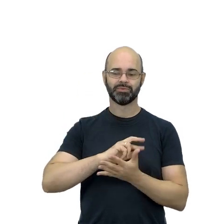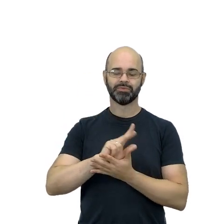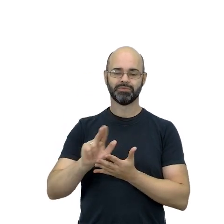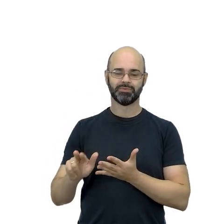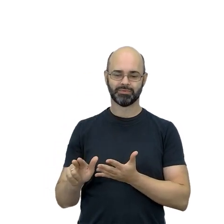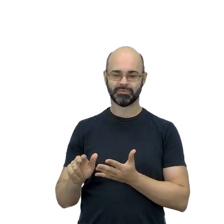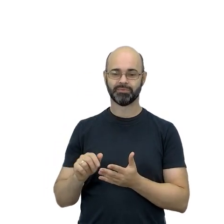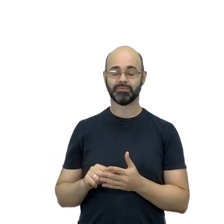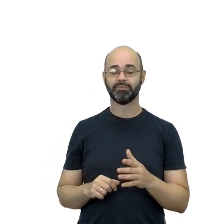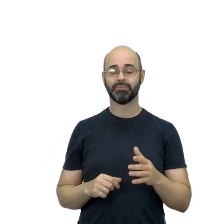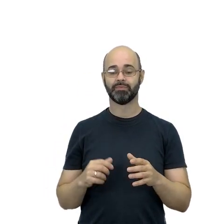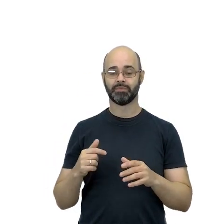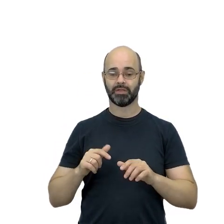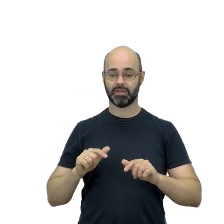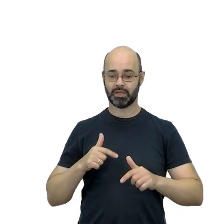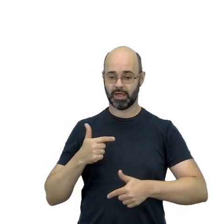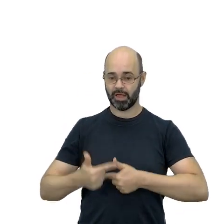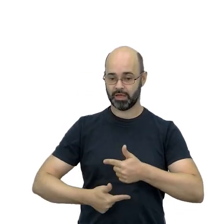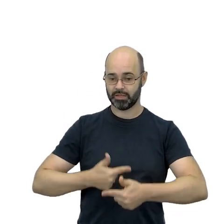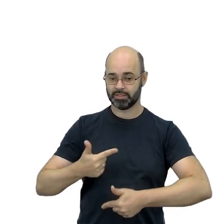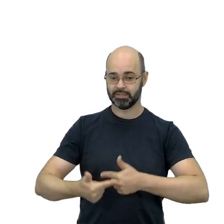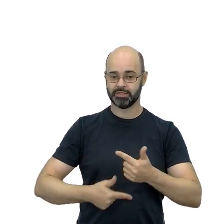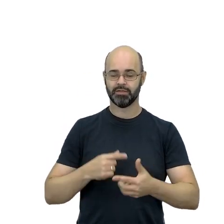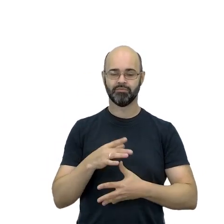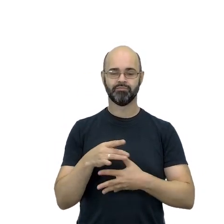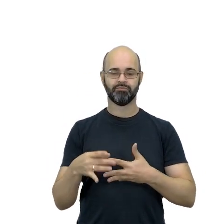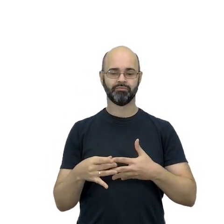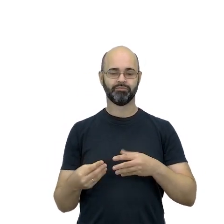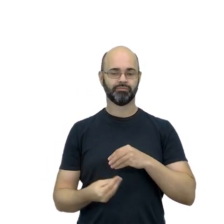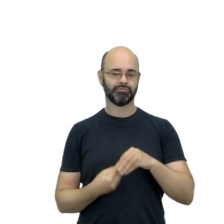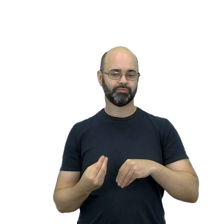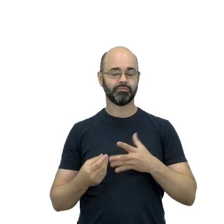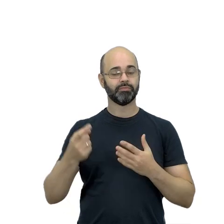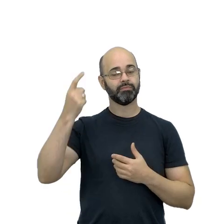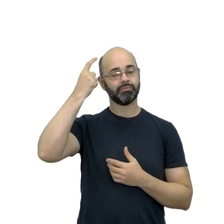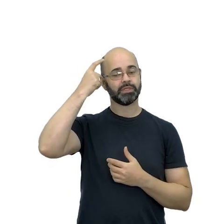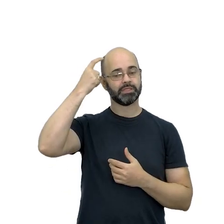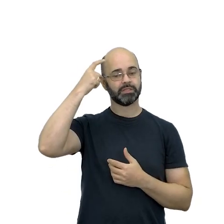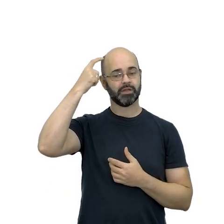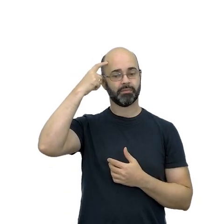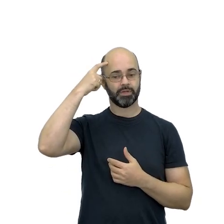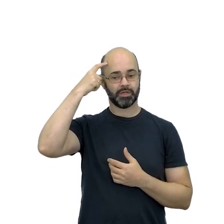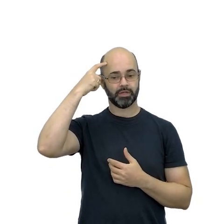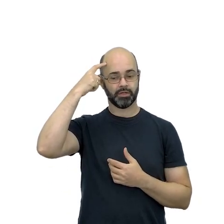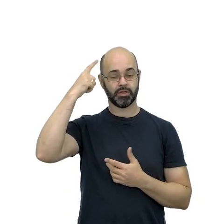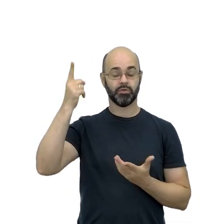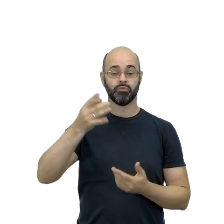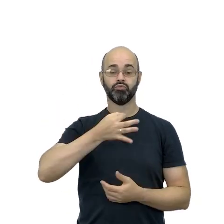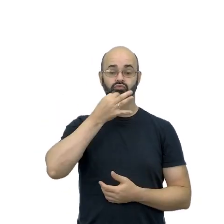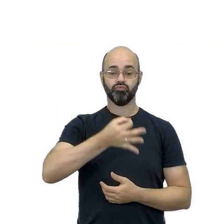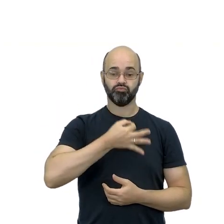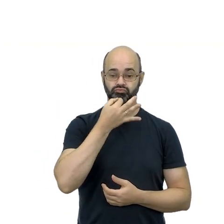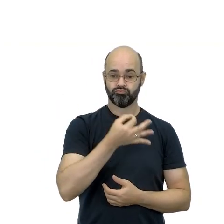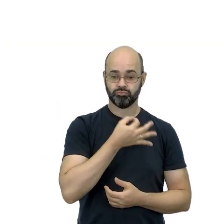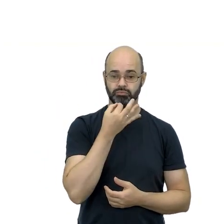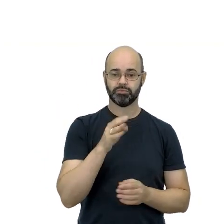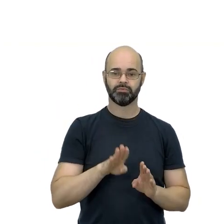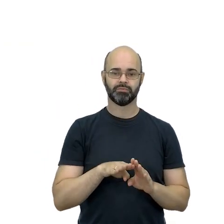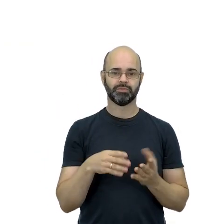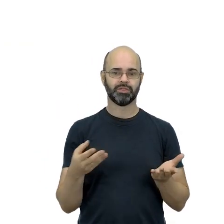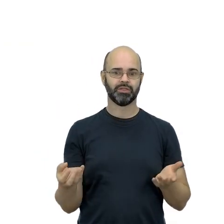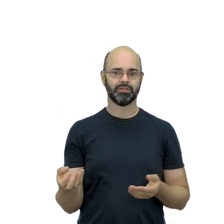ações interdisciplinares potencializam aí o pensamento crítico e inovador. Podemos passar para adiante, professor.